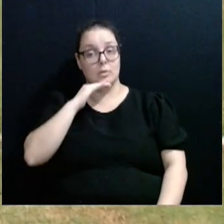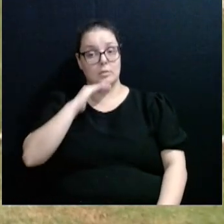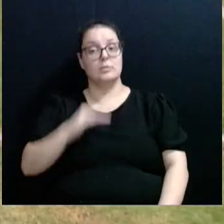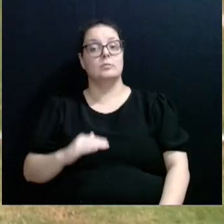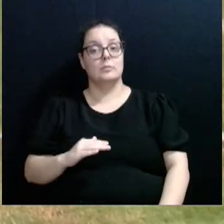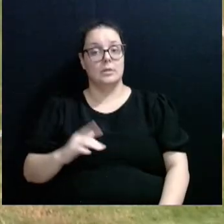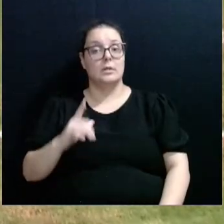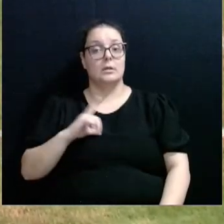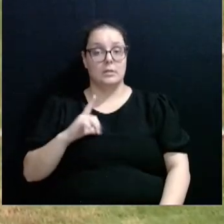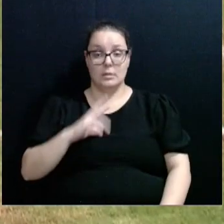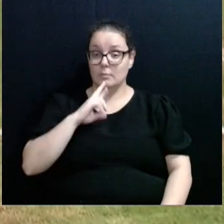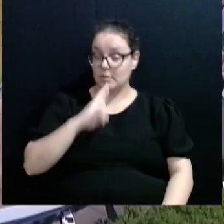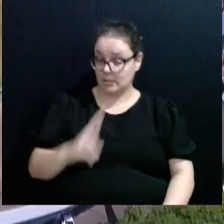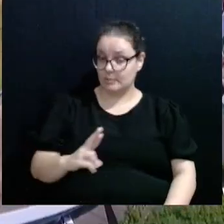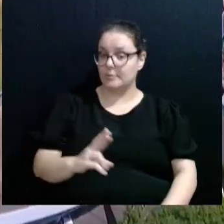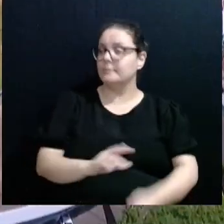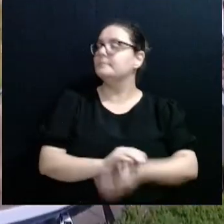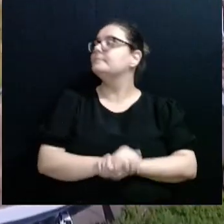resposta.